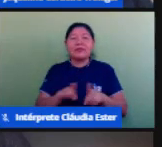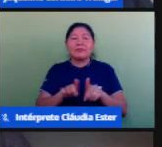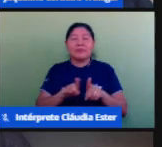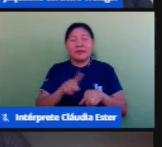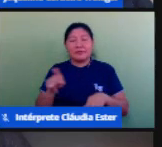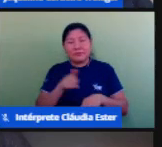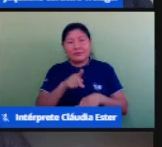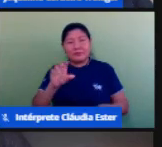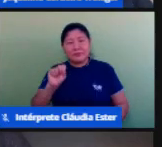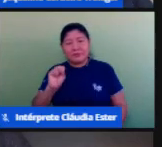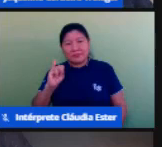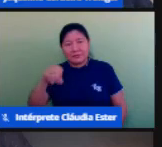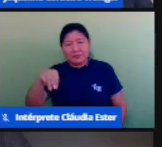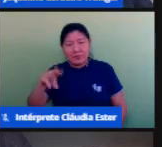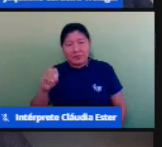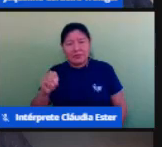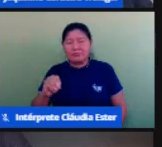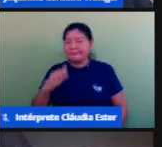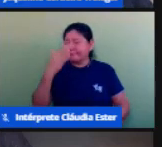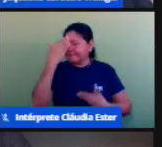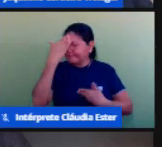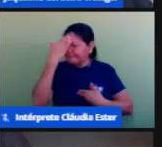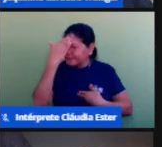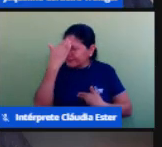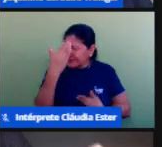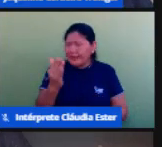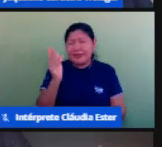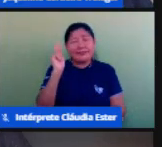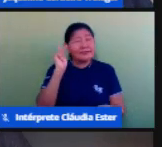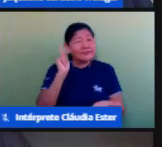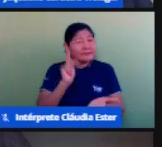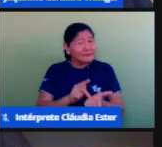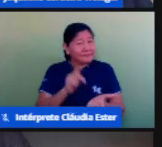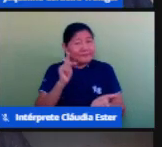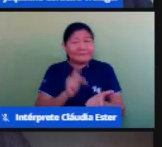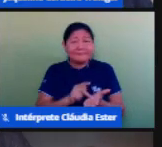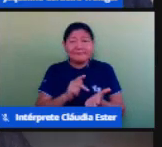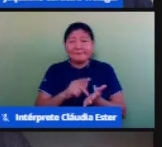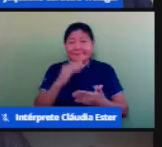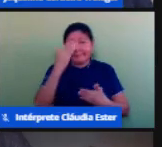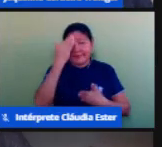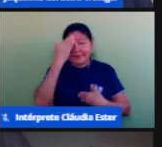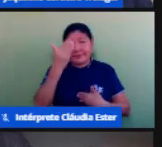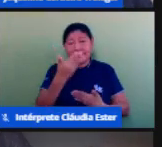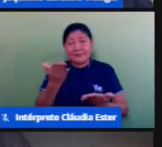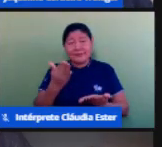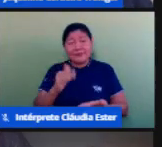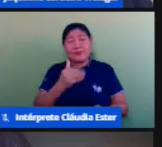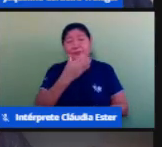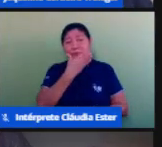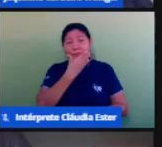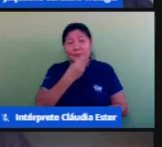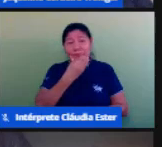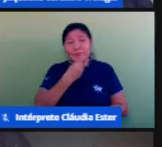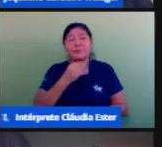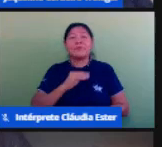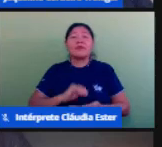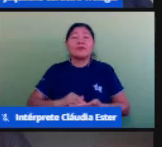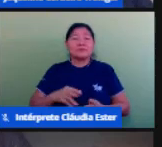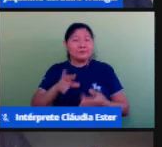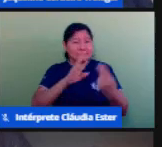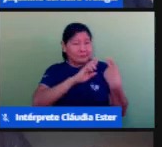Simone. Gratidão, gratidão. Agradecer também aos nossos superintendentes que devem estar assistindo agora, o